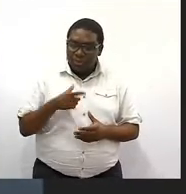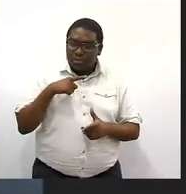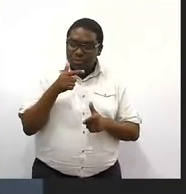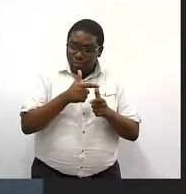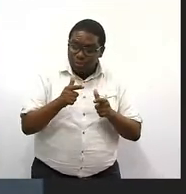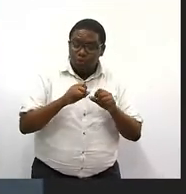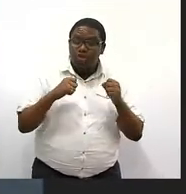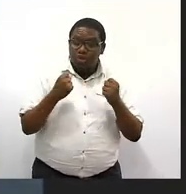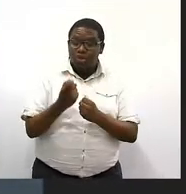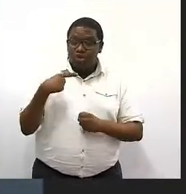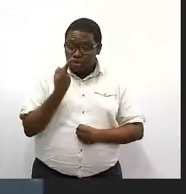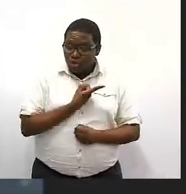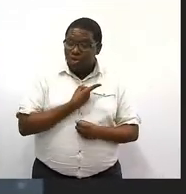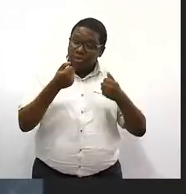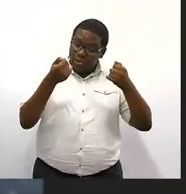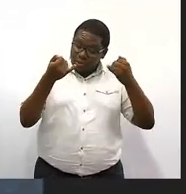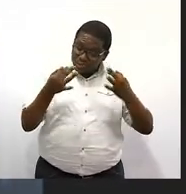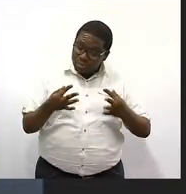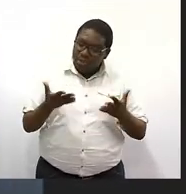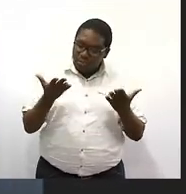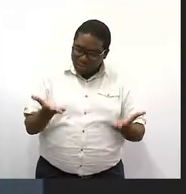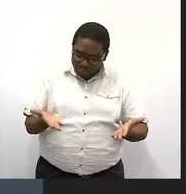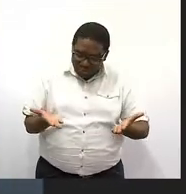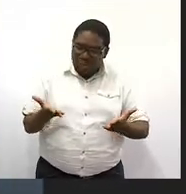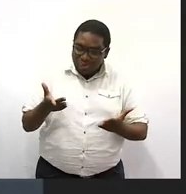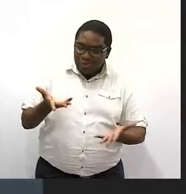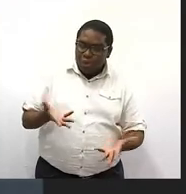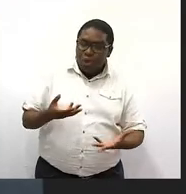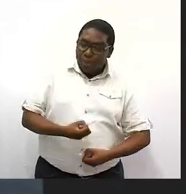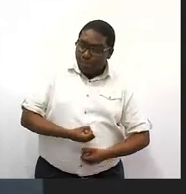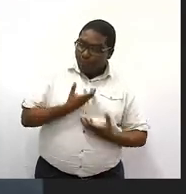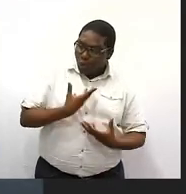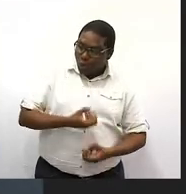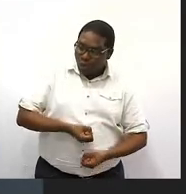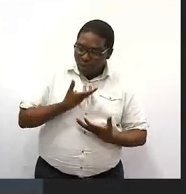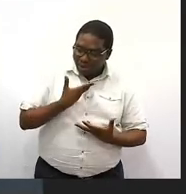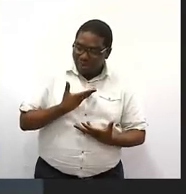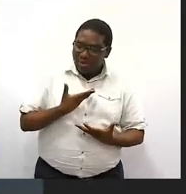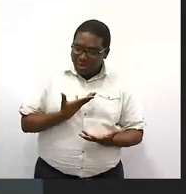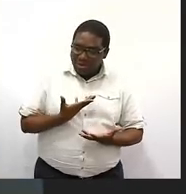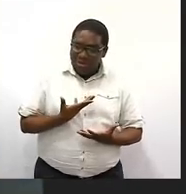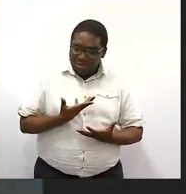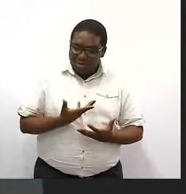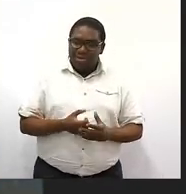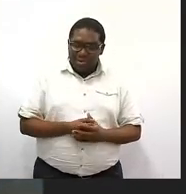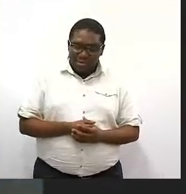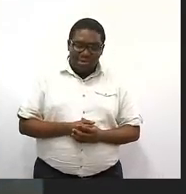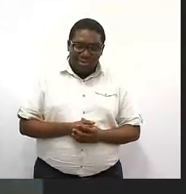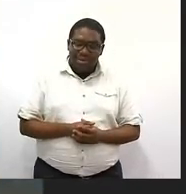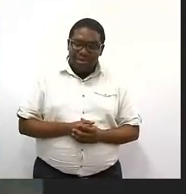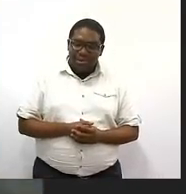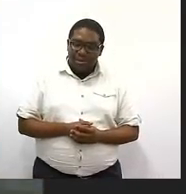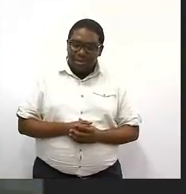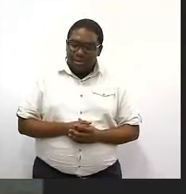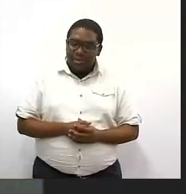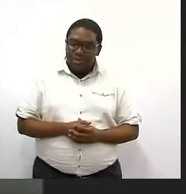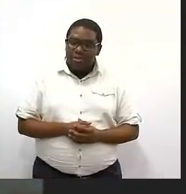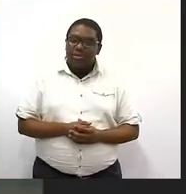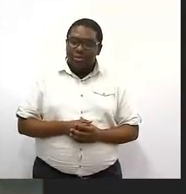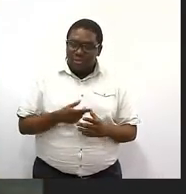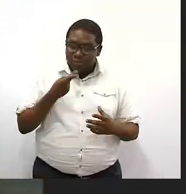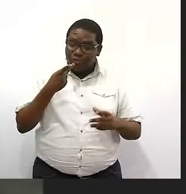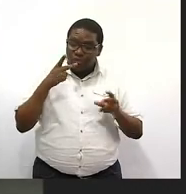Estamos falando de um poema que vai narrar de uma maneira muito bonita justamente a questão